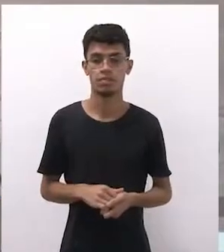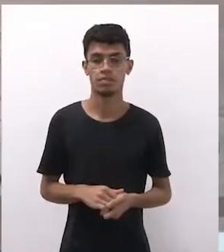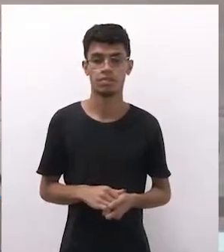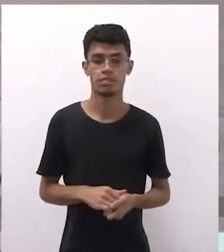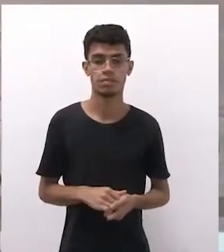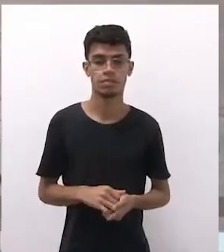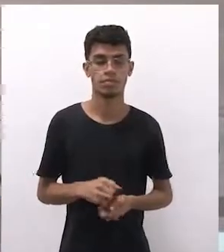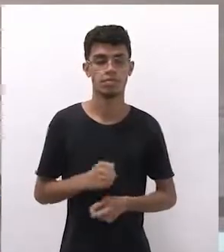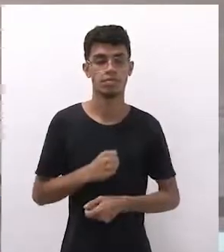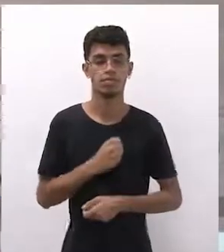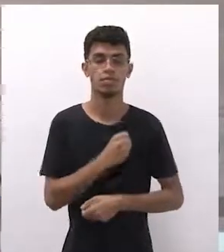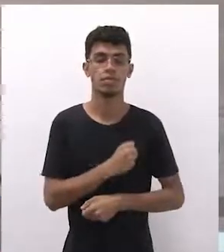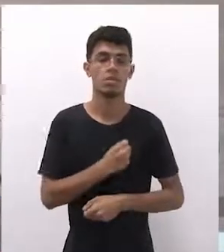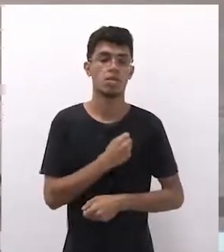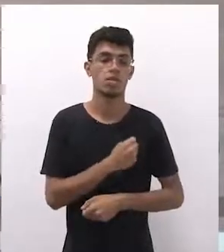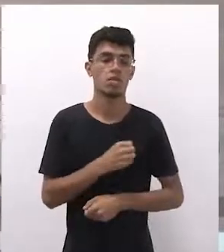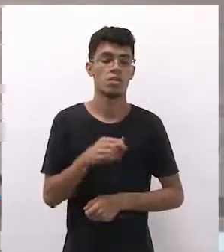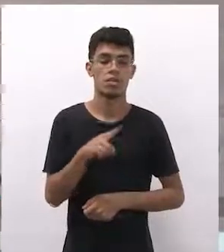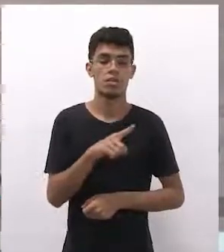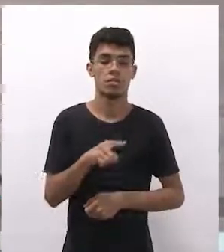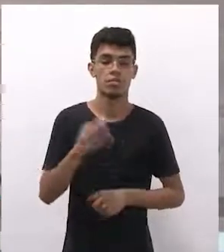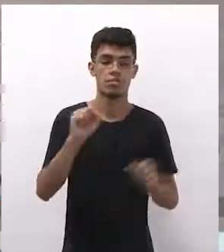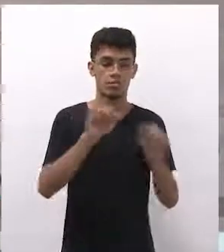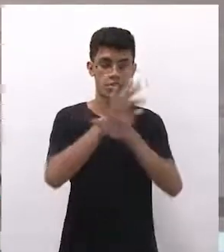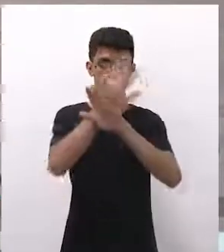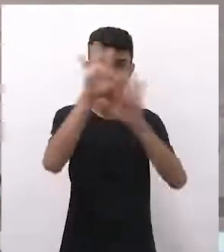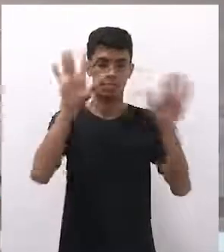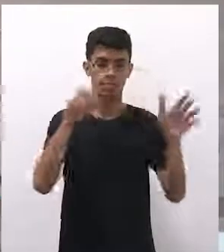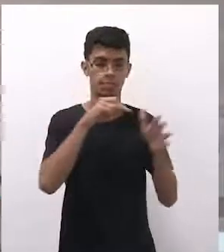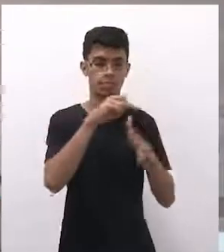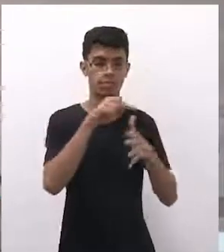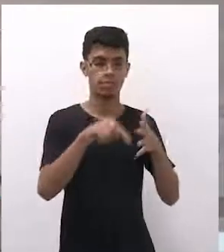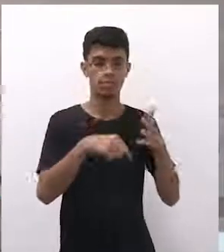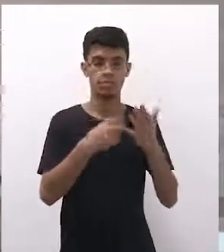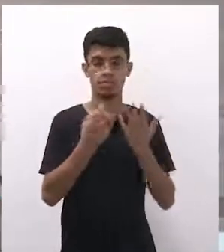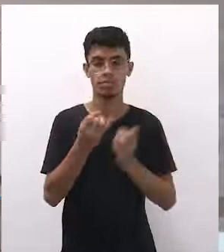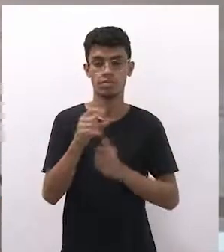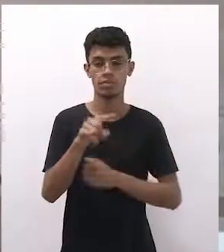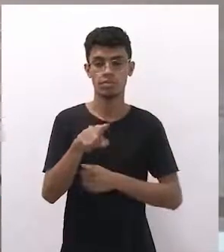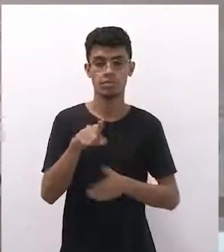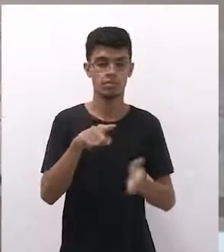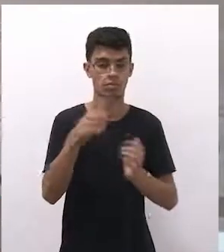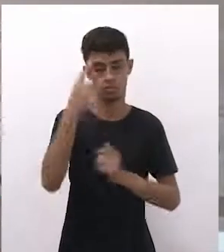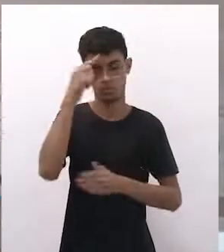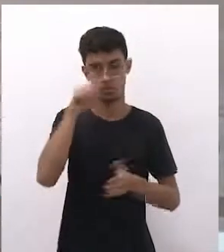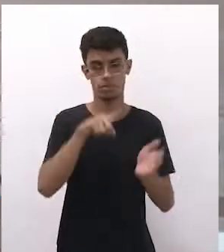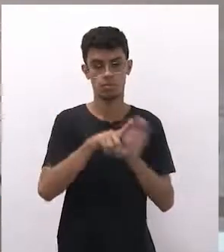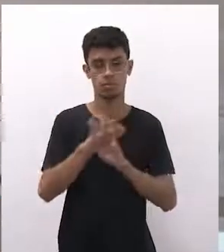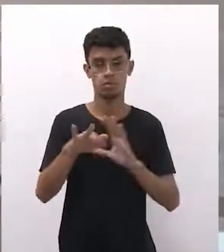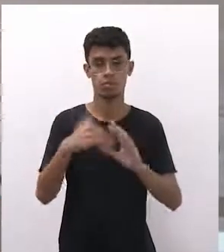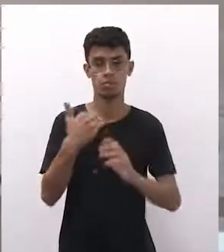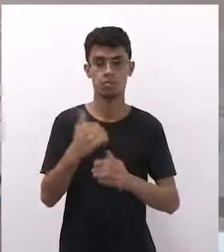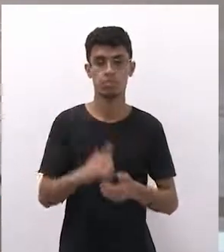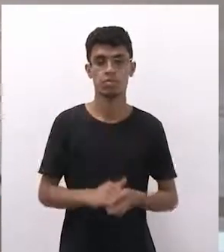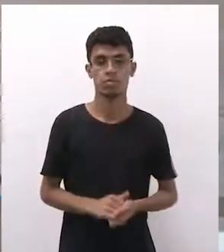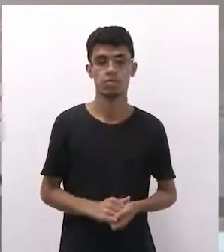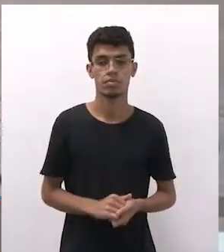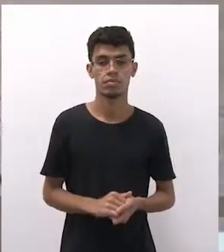eu espero que tenha sido claro, que eu não trouxe muitos pontos, mas qualquer coisa estou aberta para as perguntas, se tiverem dúvidas.